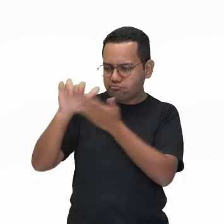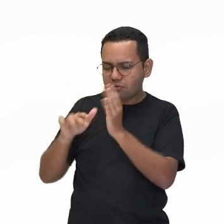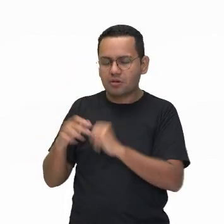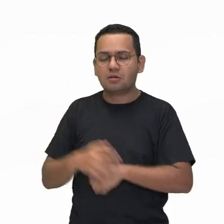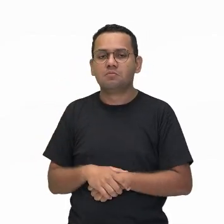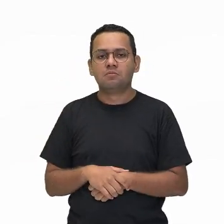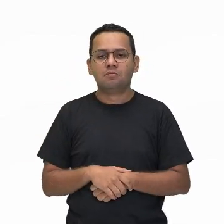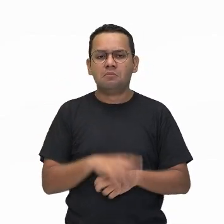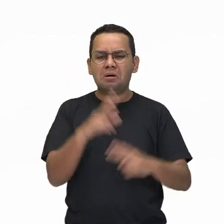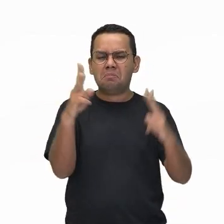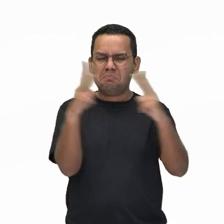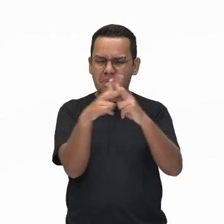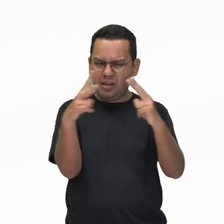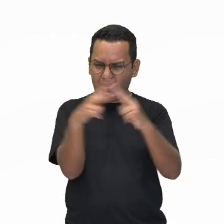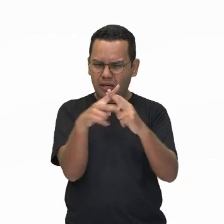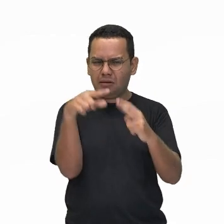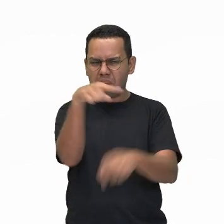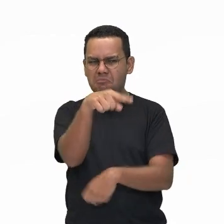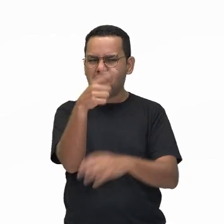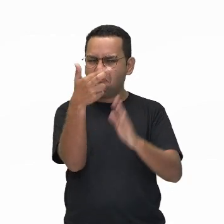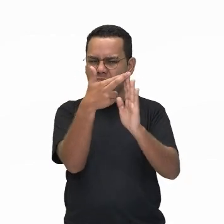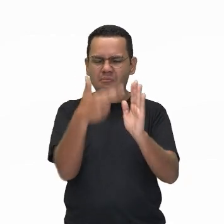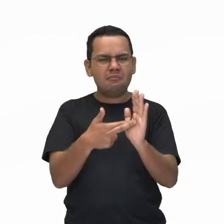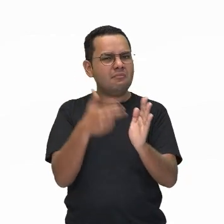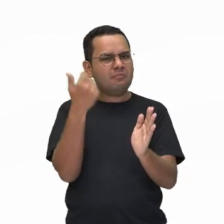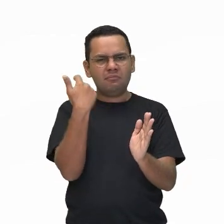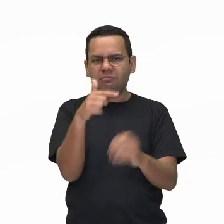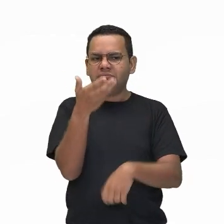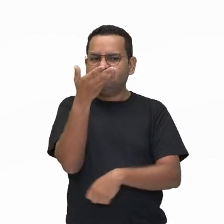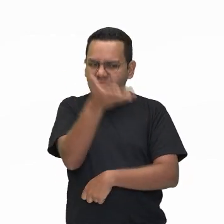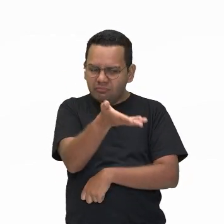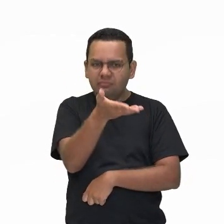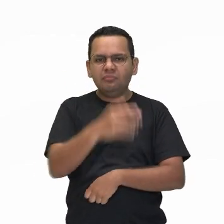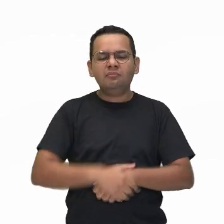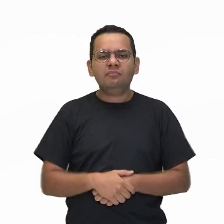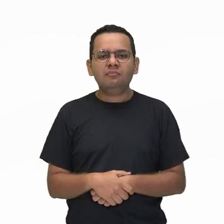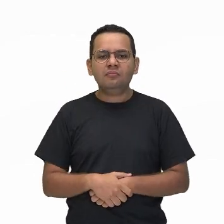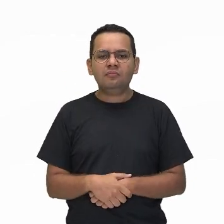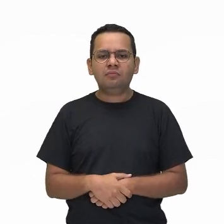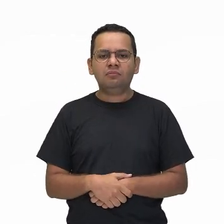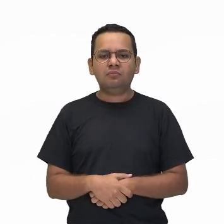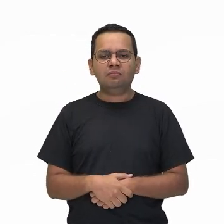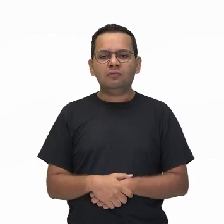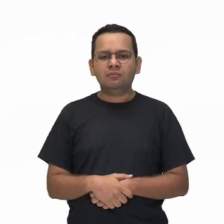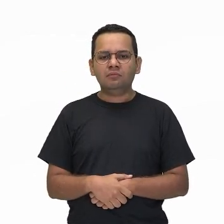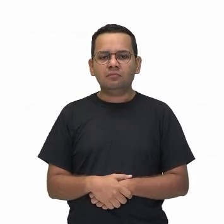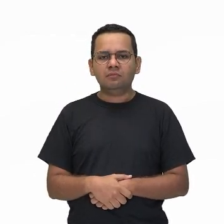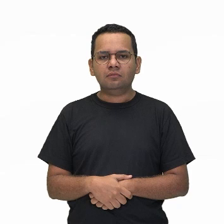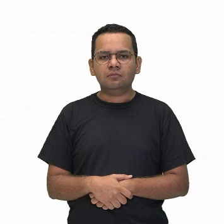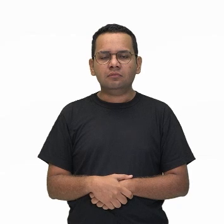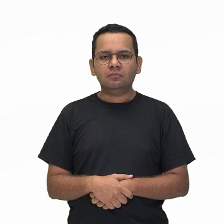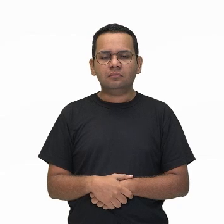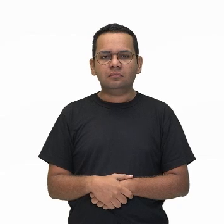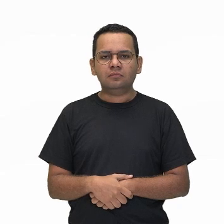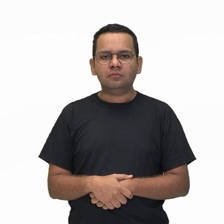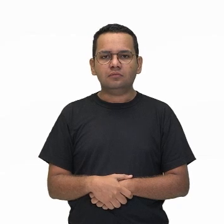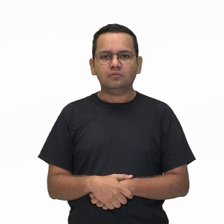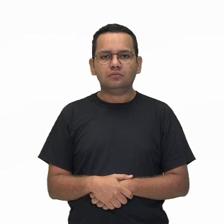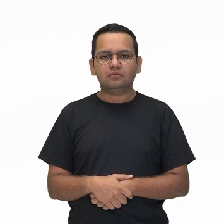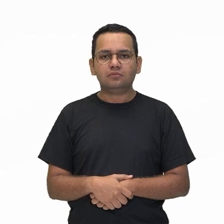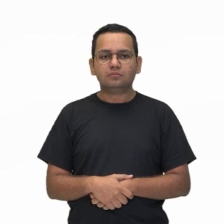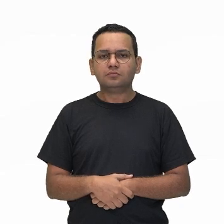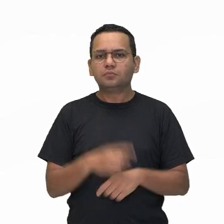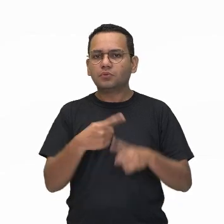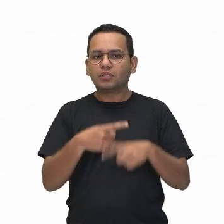eh não existe regras nessa nessa nessa nesse movimento né porque ela é promovido eh por